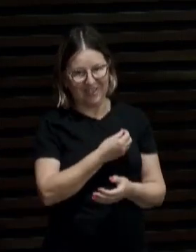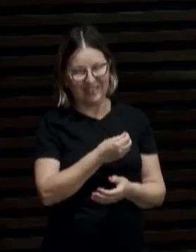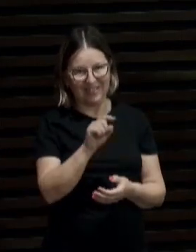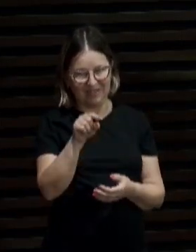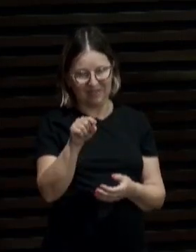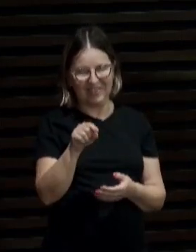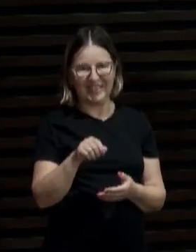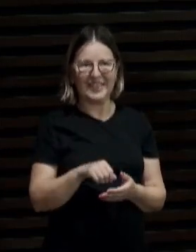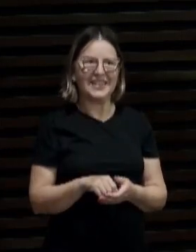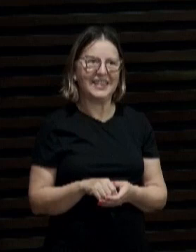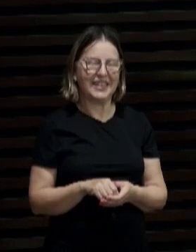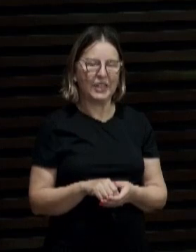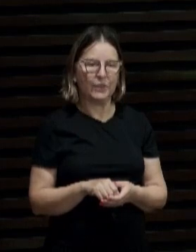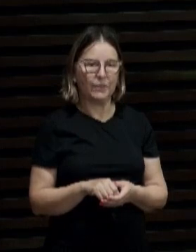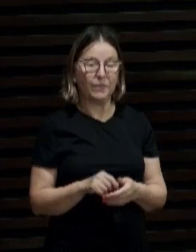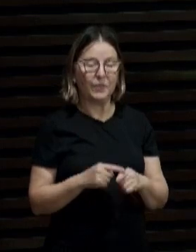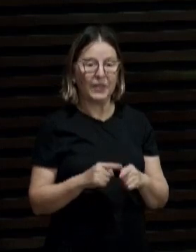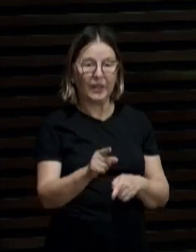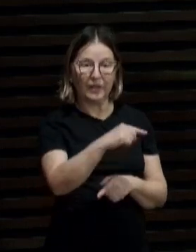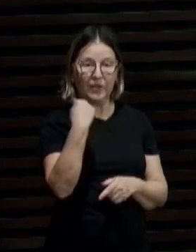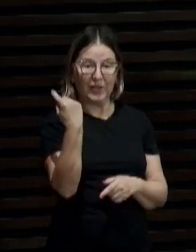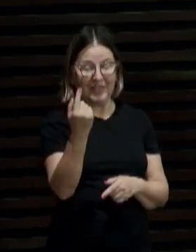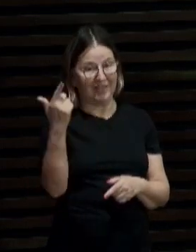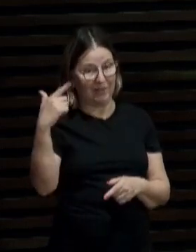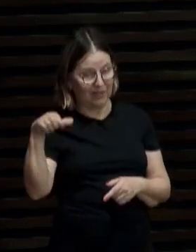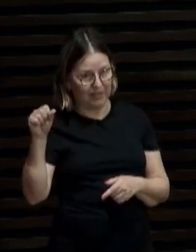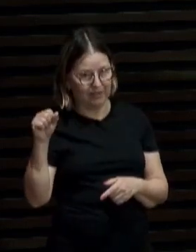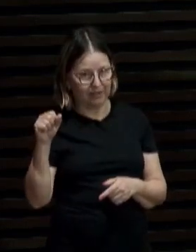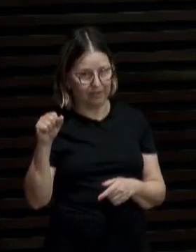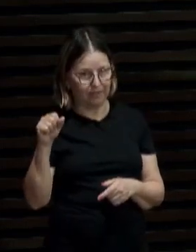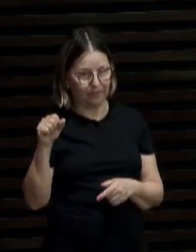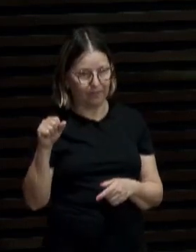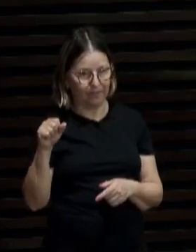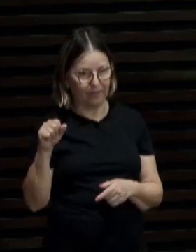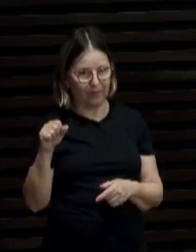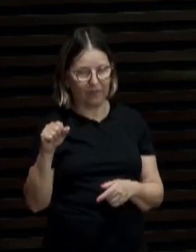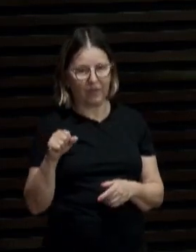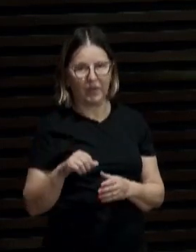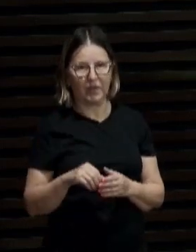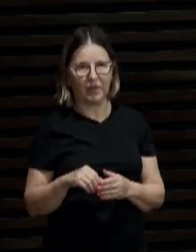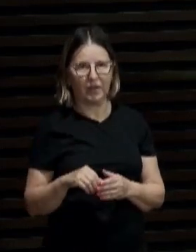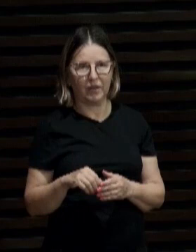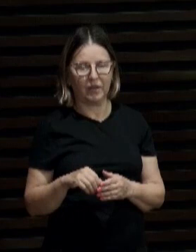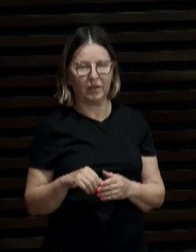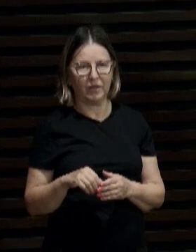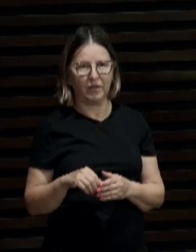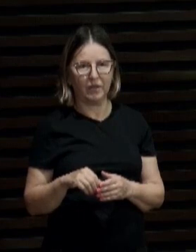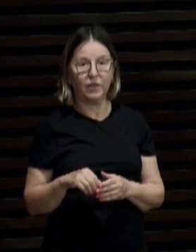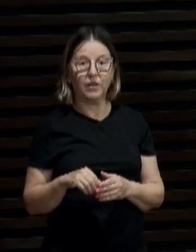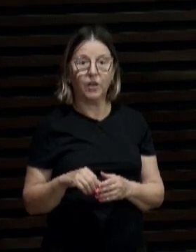Porque as nossas conquistas, eu não estou dizendo que você não deva fazer, lógico que você deve, tudo que você